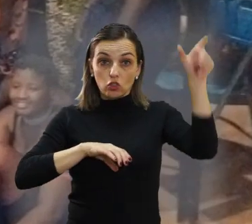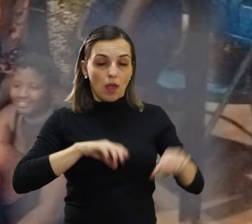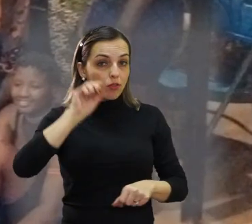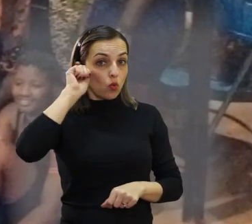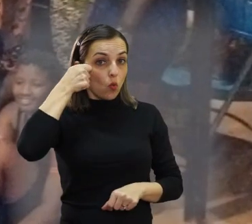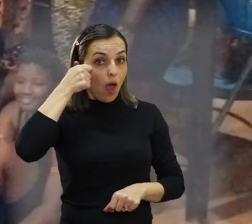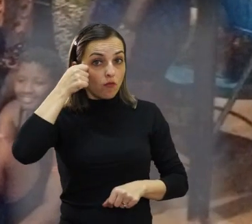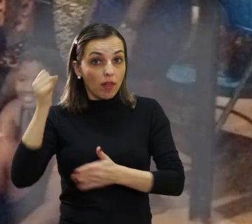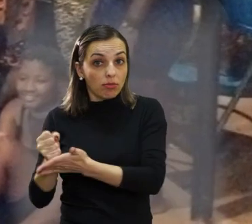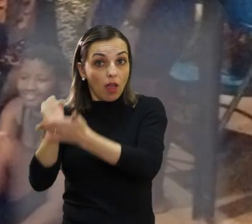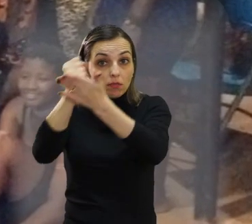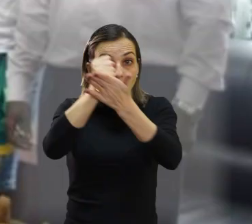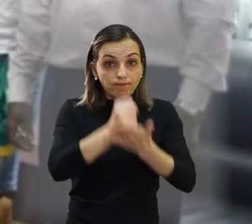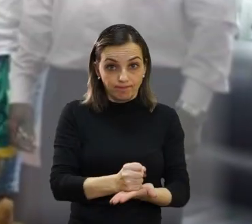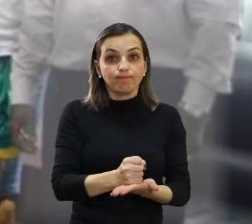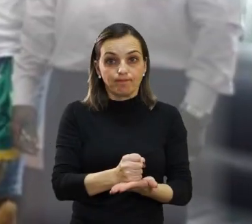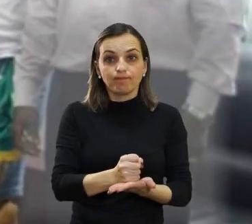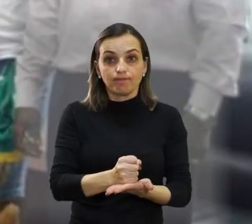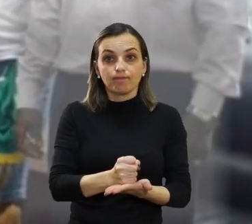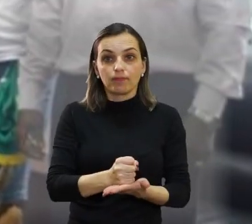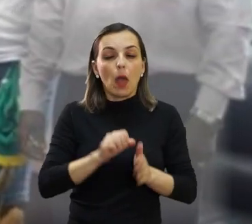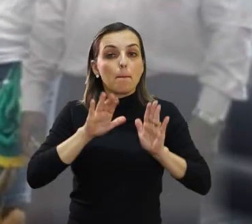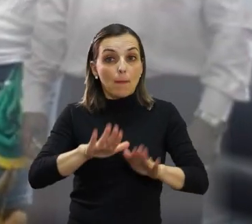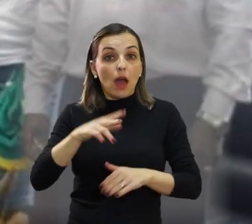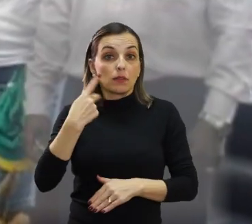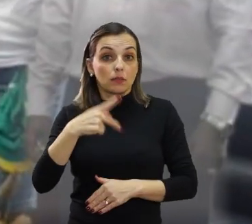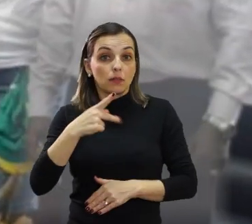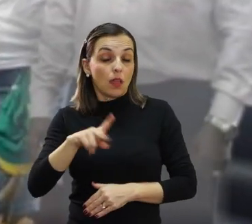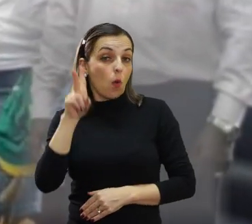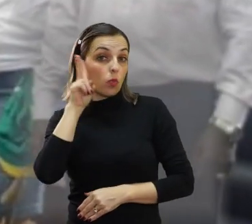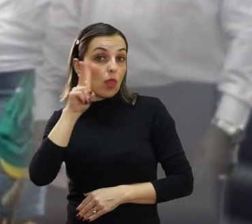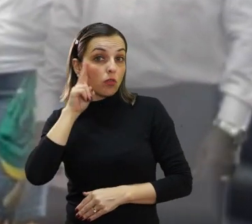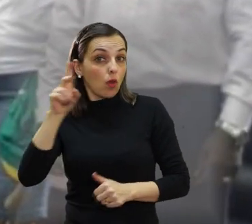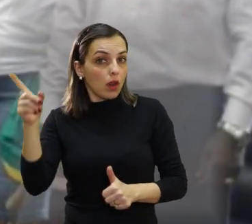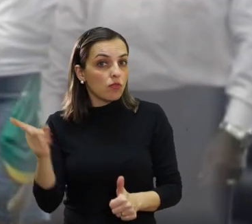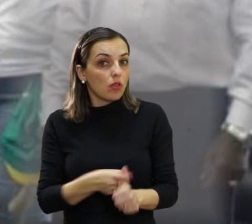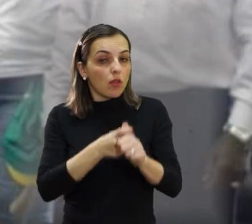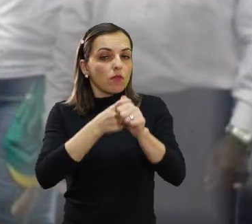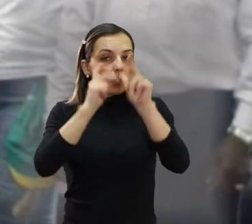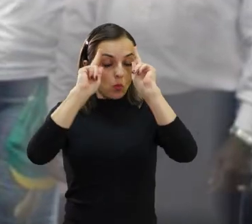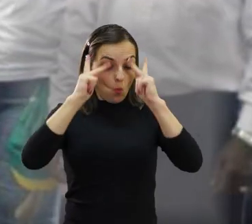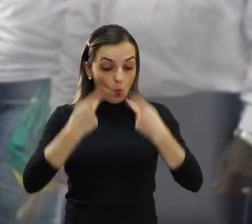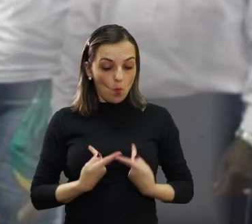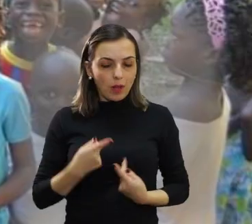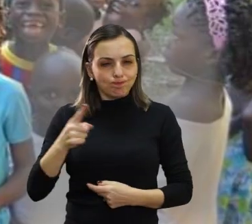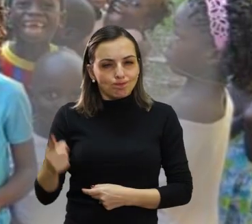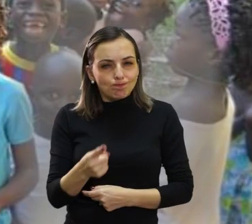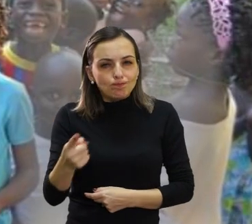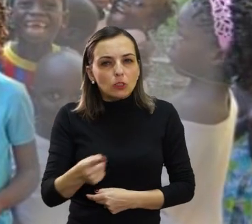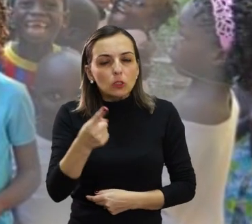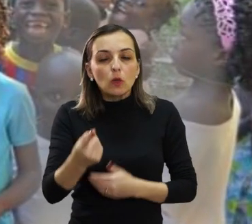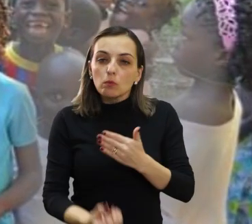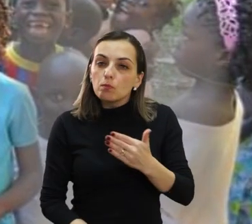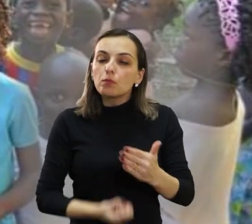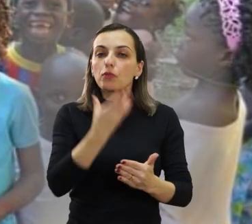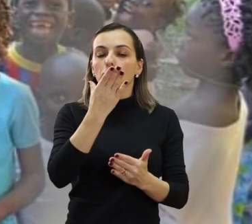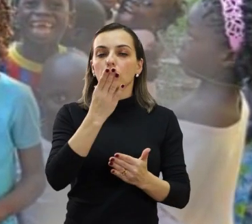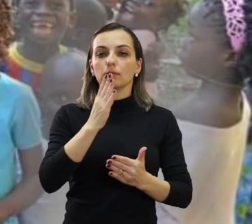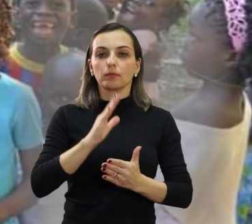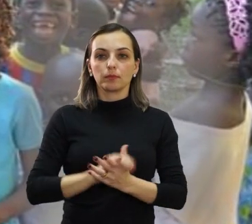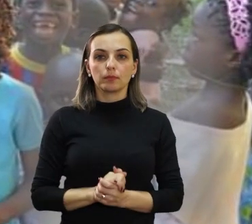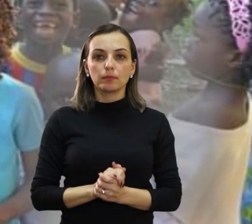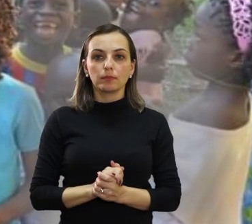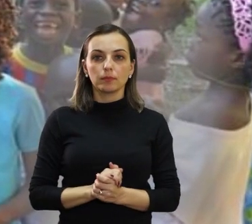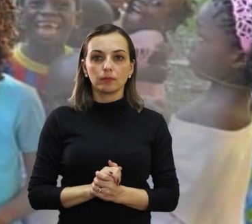brasileiros que trouxeram os africanos e sim os portugueses, mas todo o processo que foi passado aqui gera